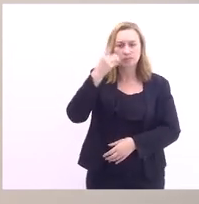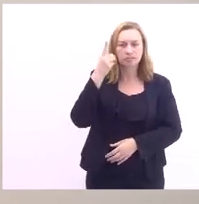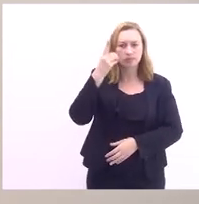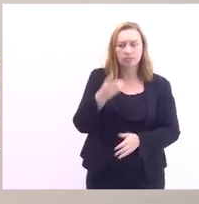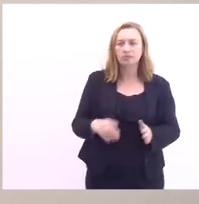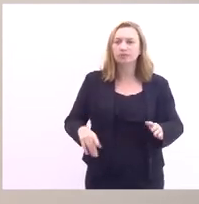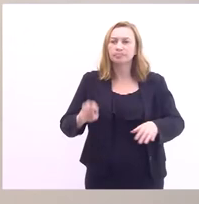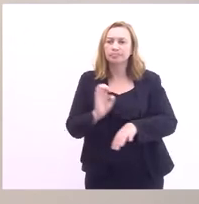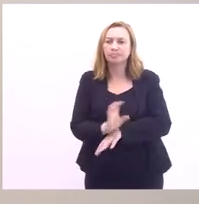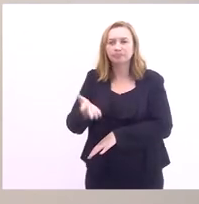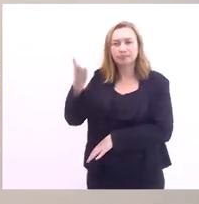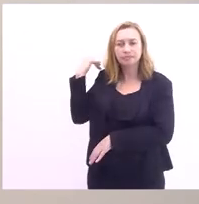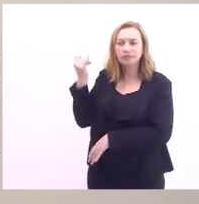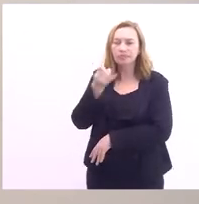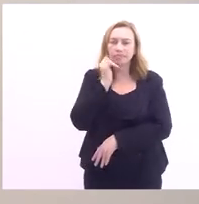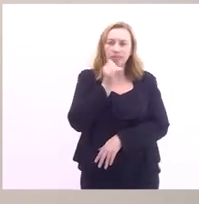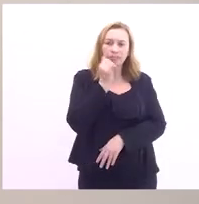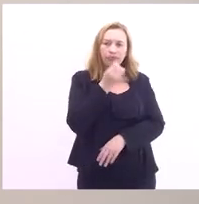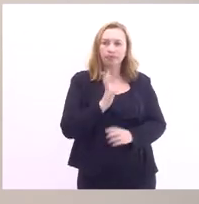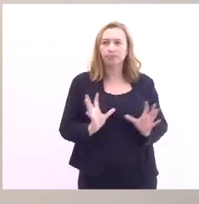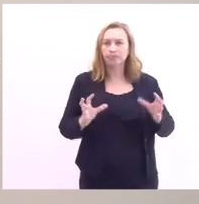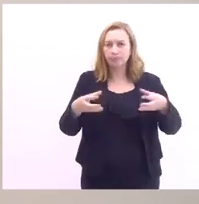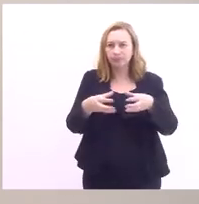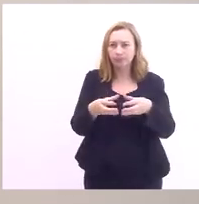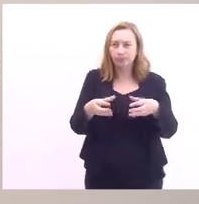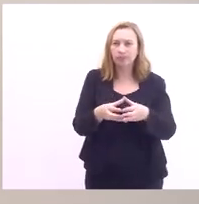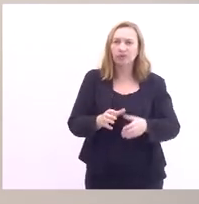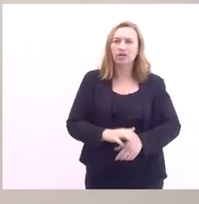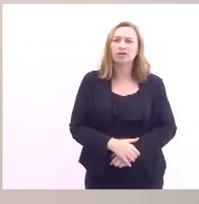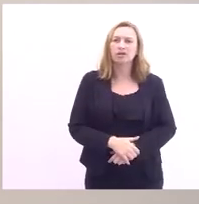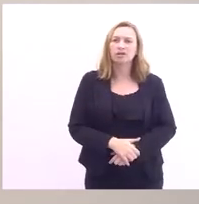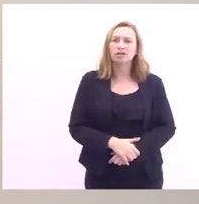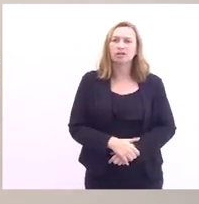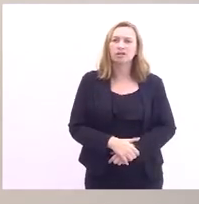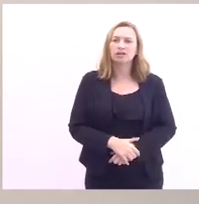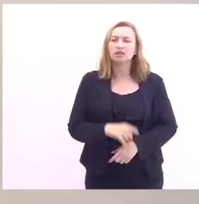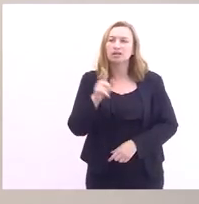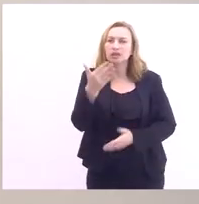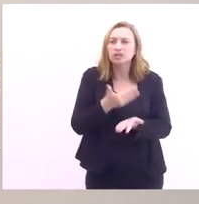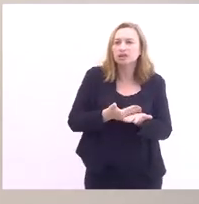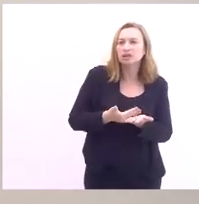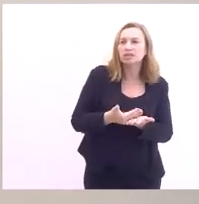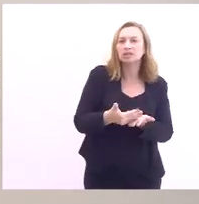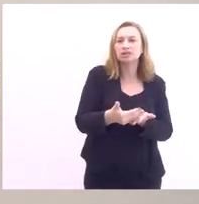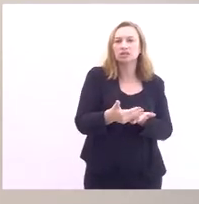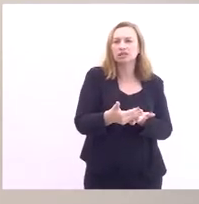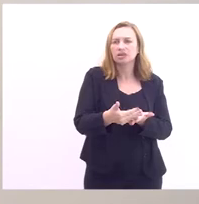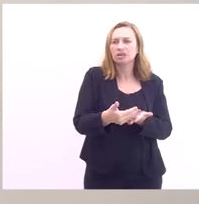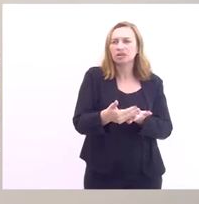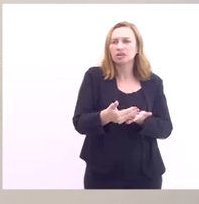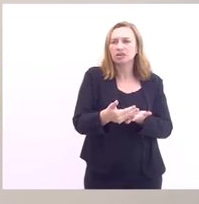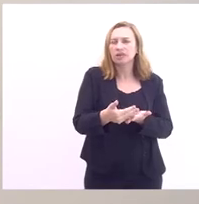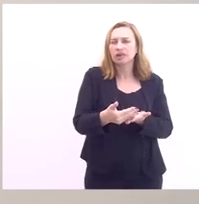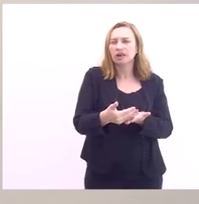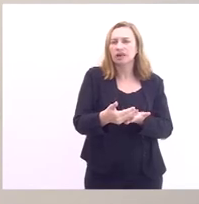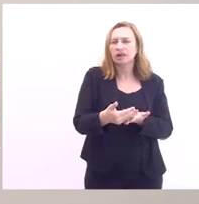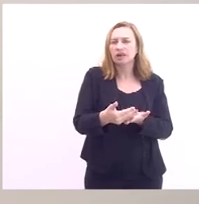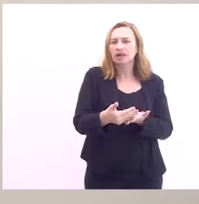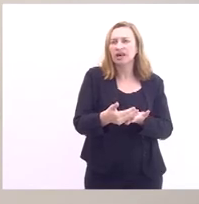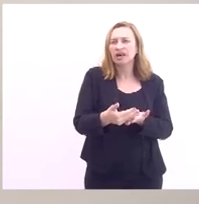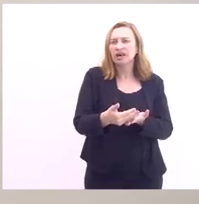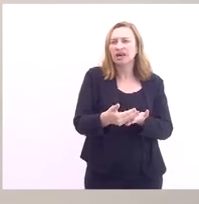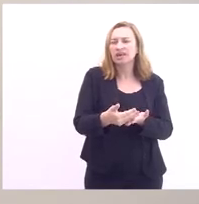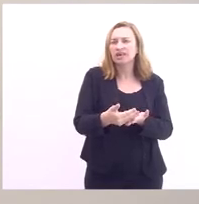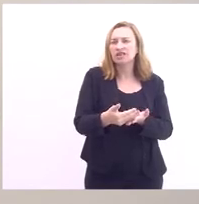era relator da comissão, onde ali iniciou-se essa história